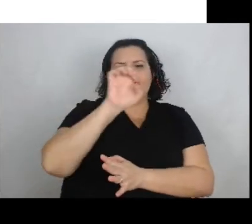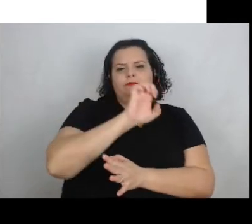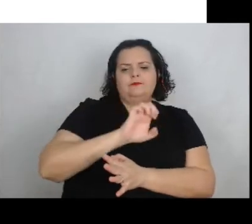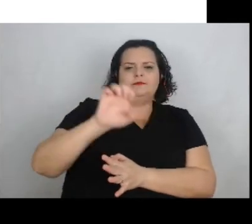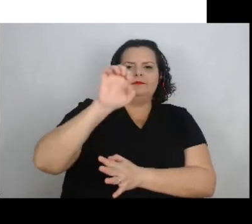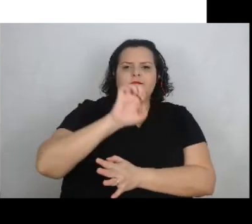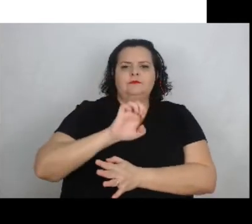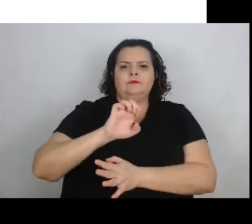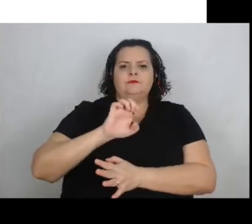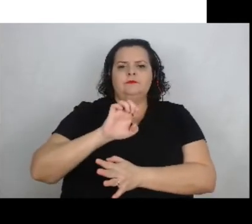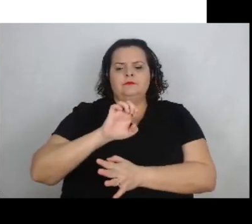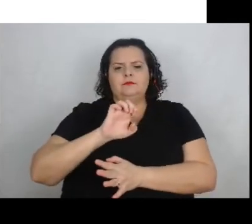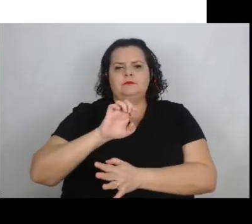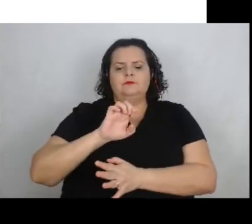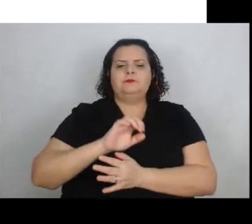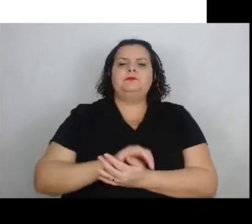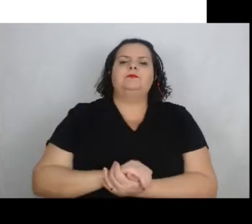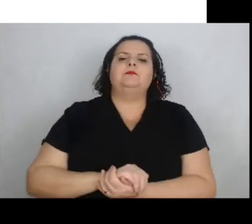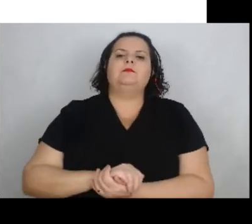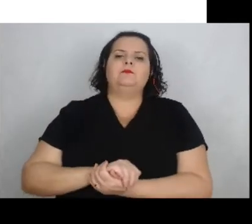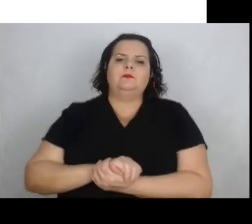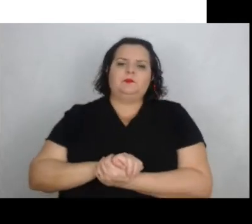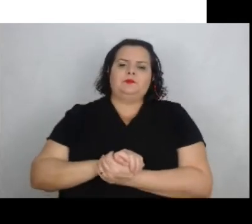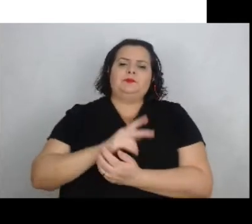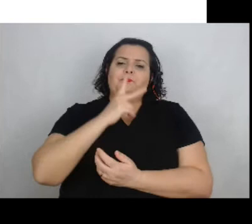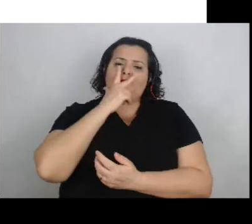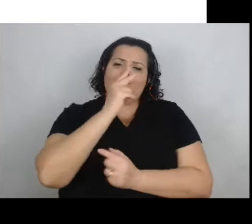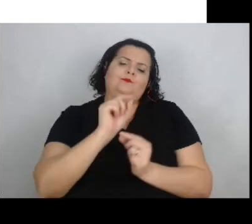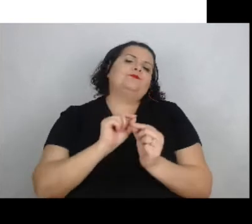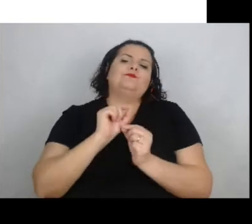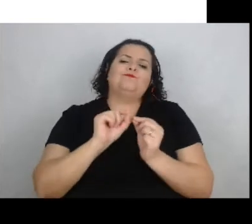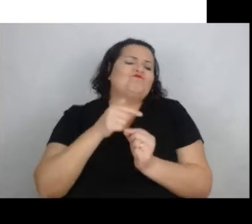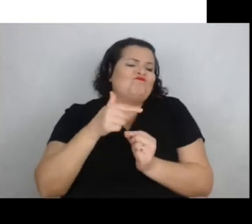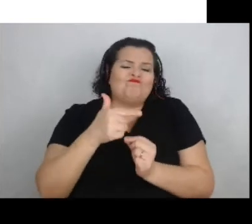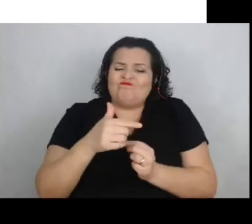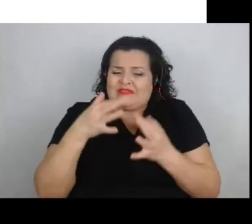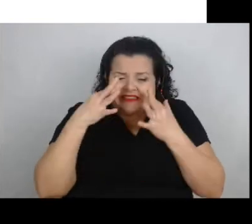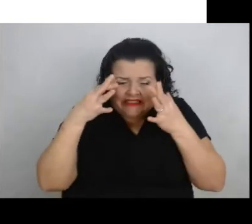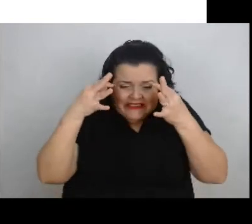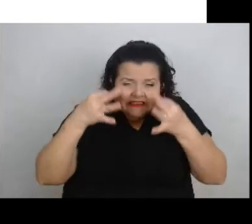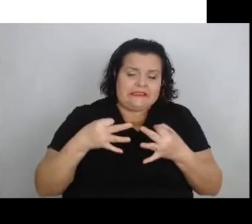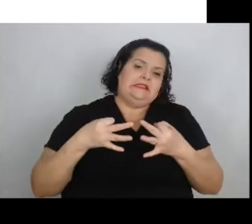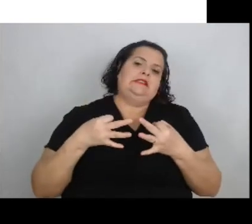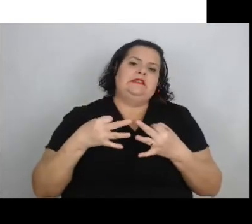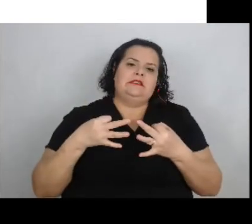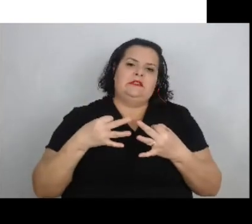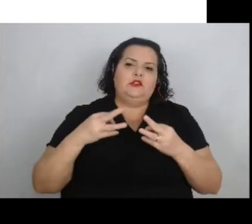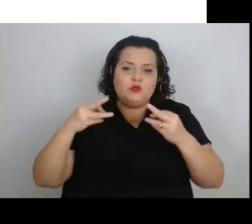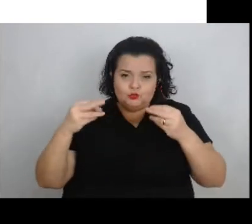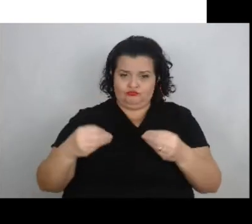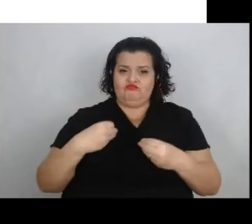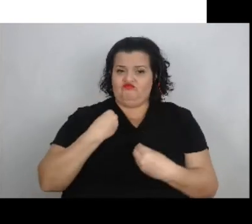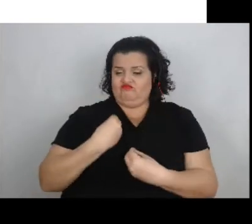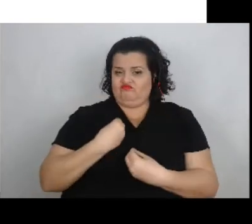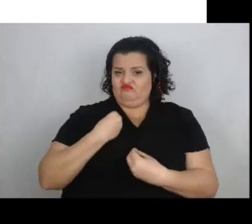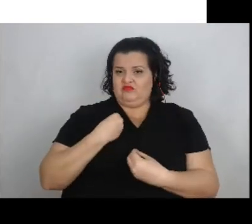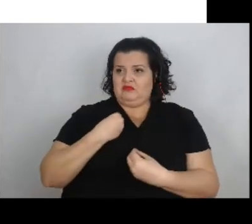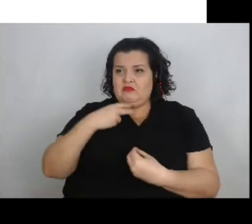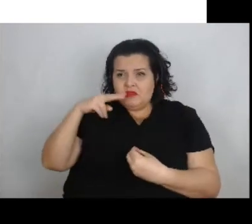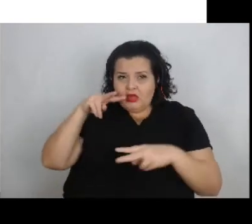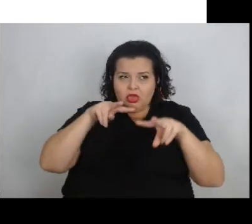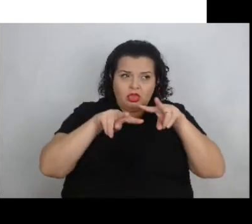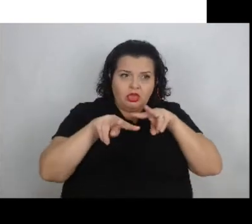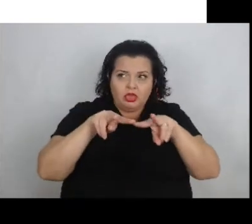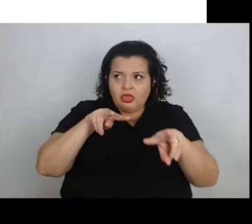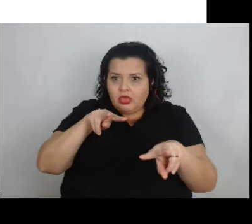438 regiões de saúde, parecem não apresentar de maneira fidedigna aquilo que efetivamente nós vivemos. Quando a gente olha os